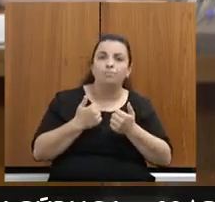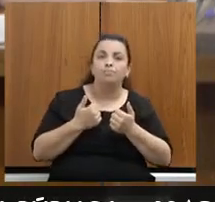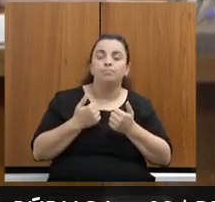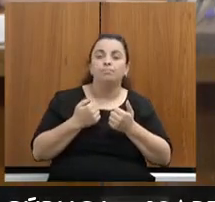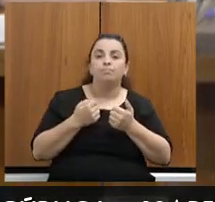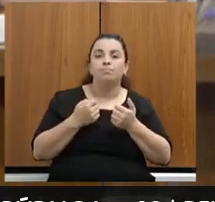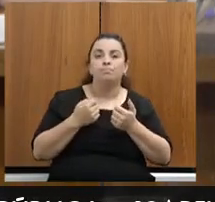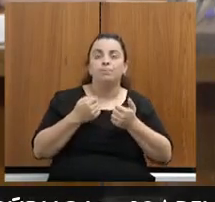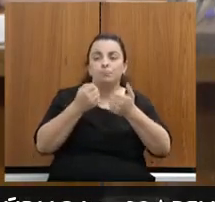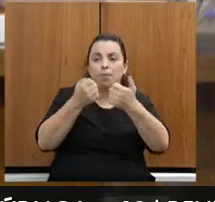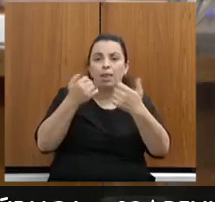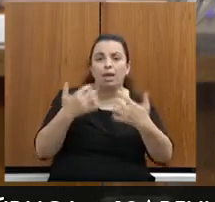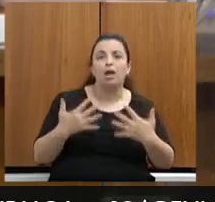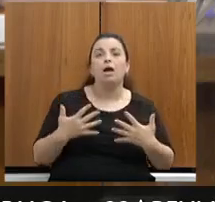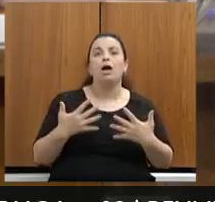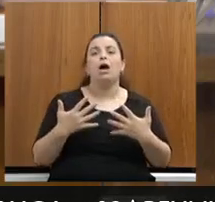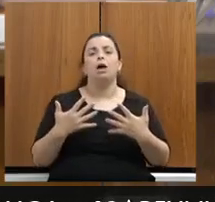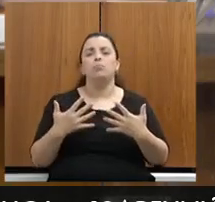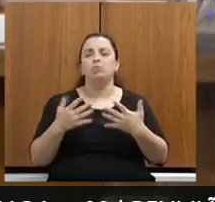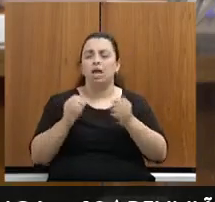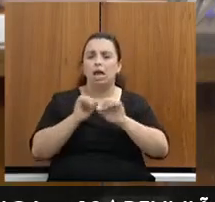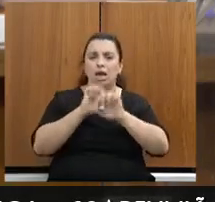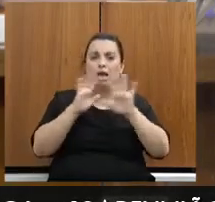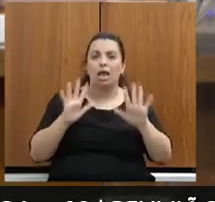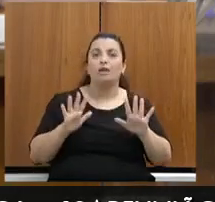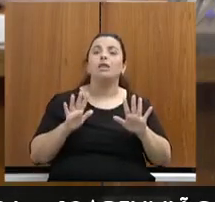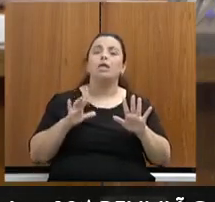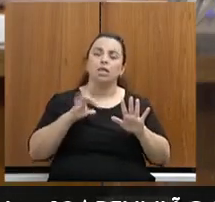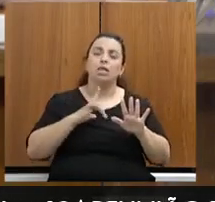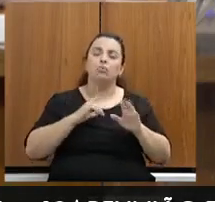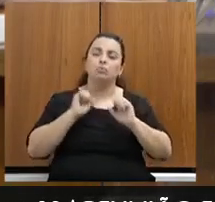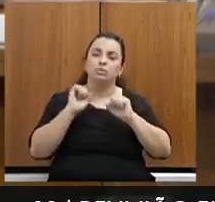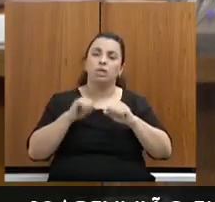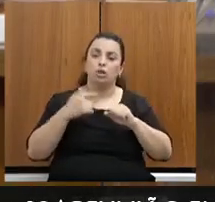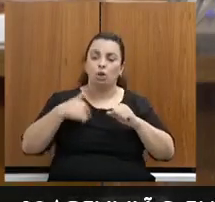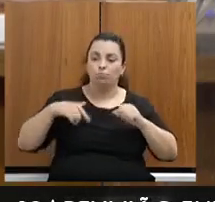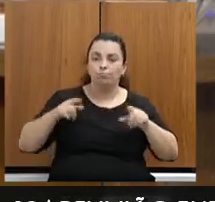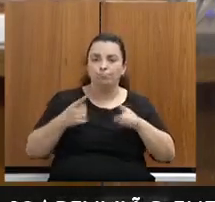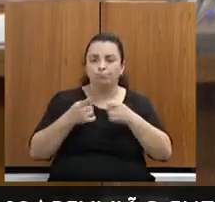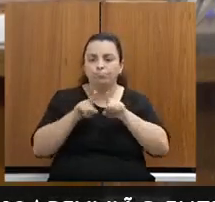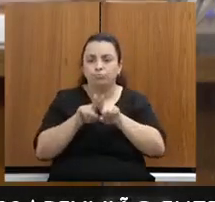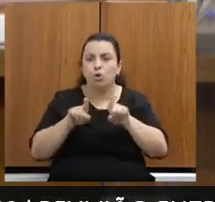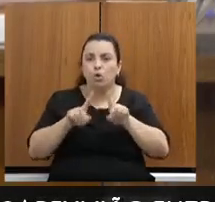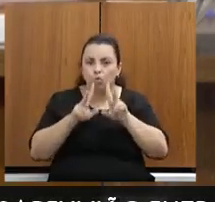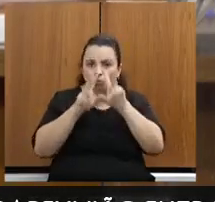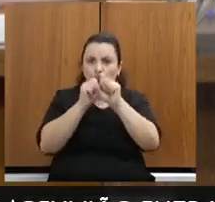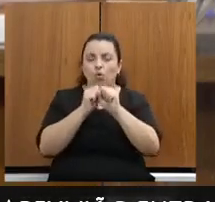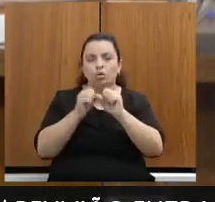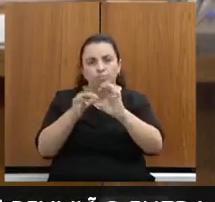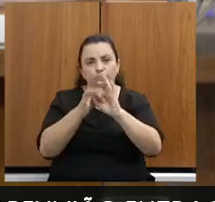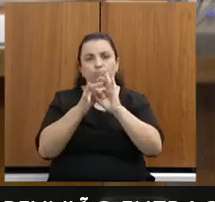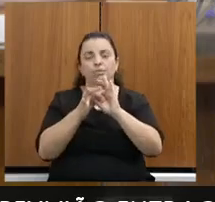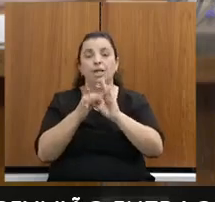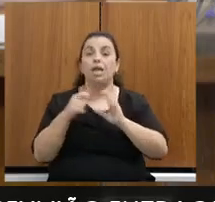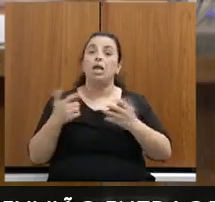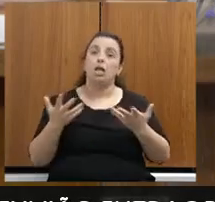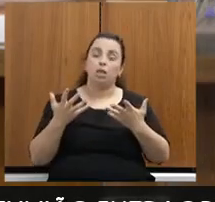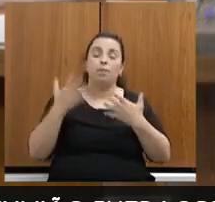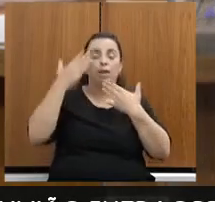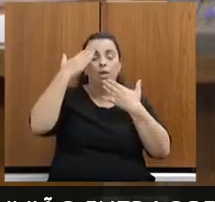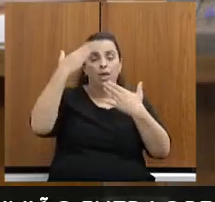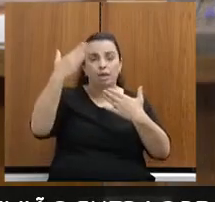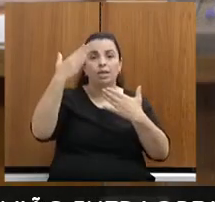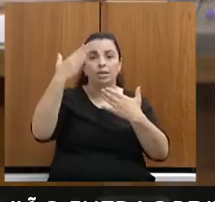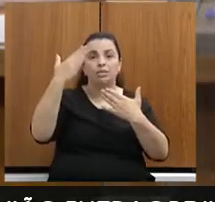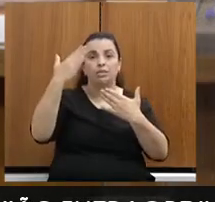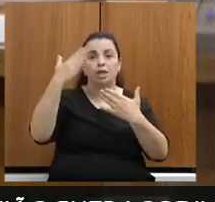esclarecer né Então temos chamado realmente forças é momento de agradecer a todos vocês também